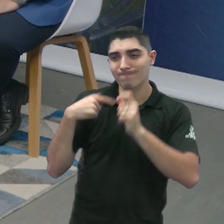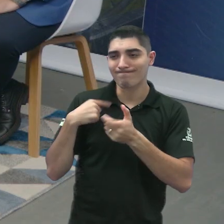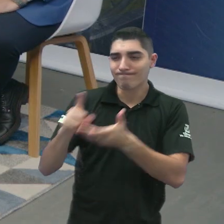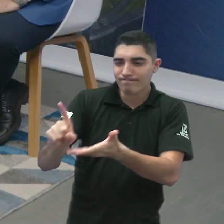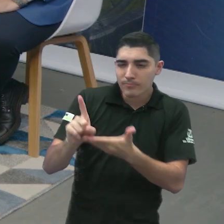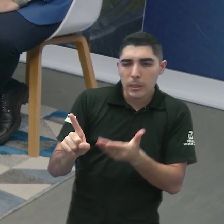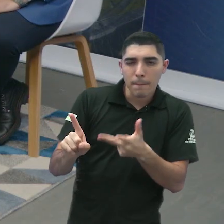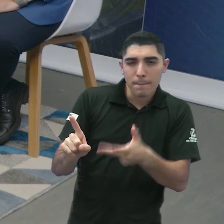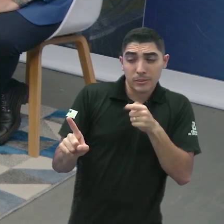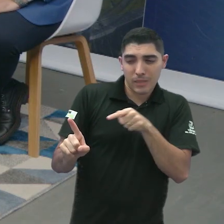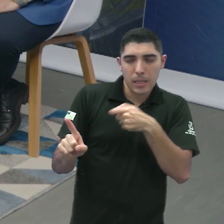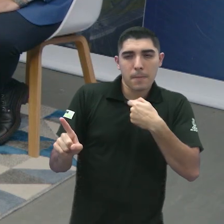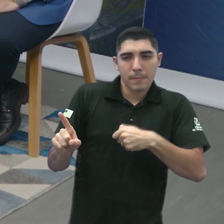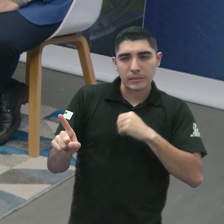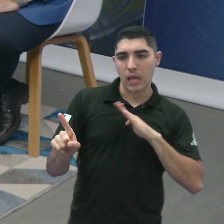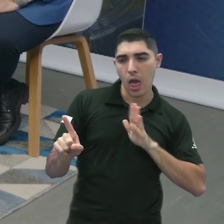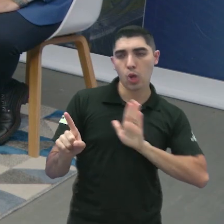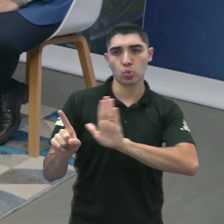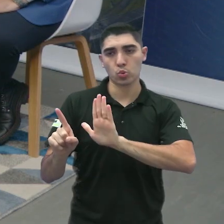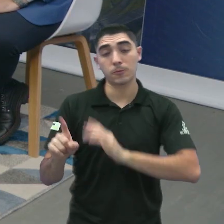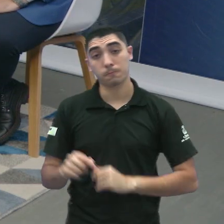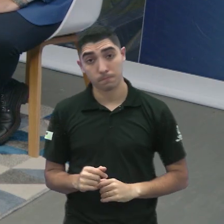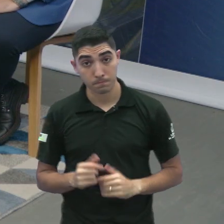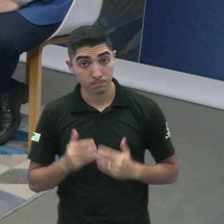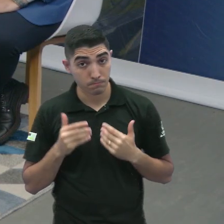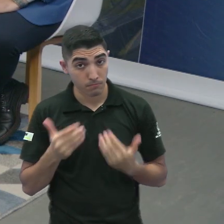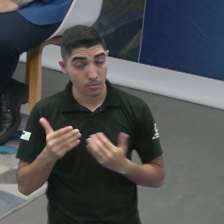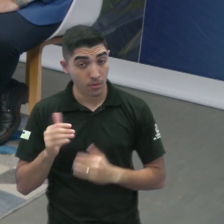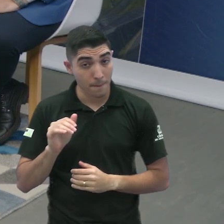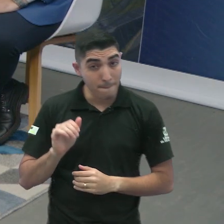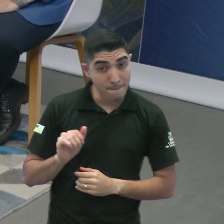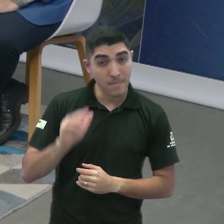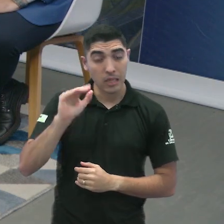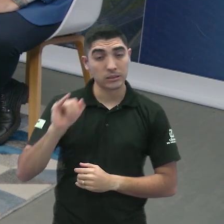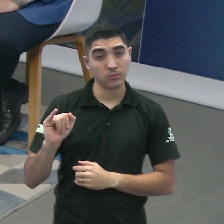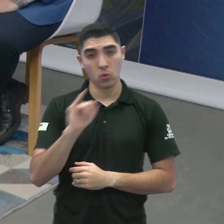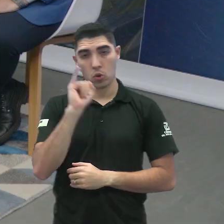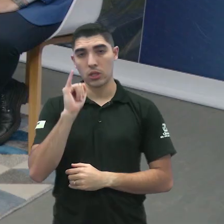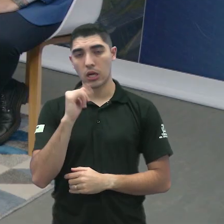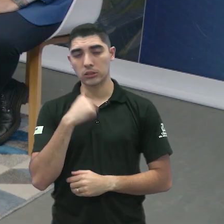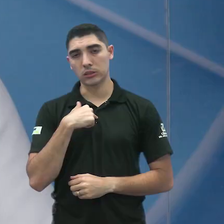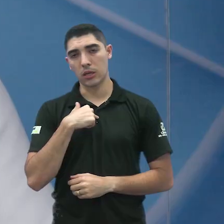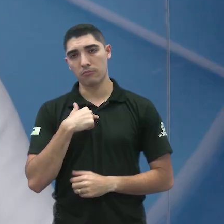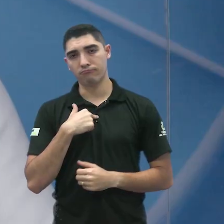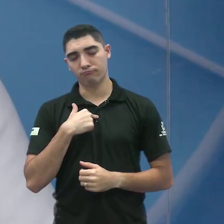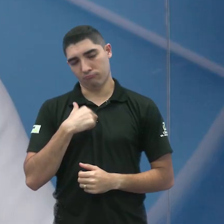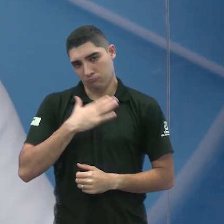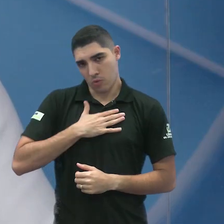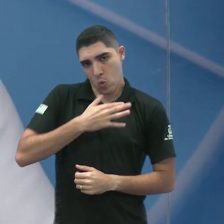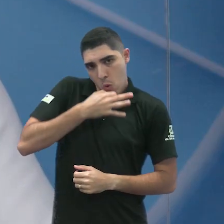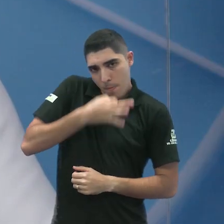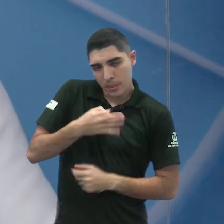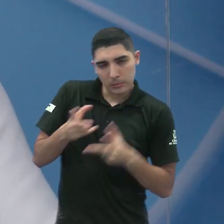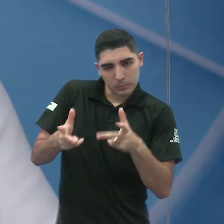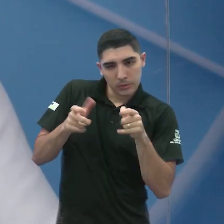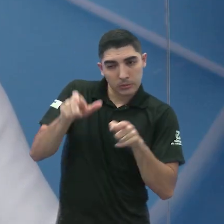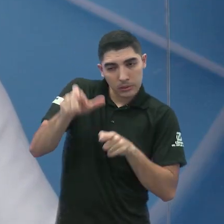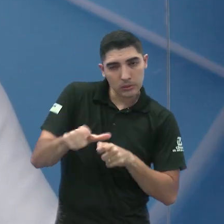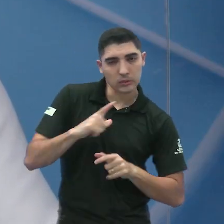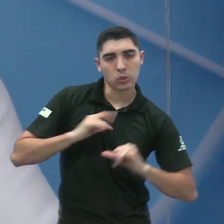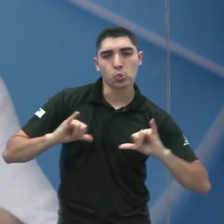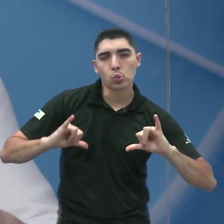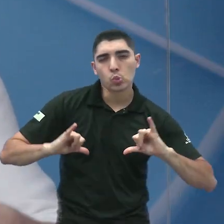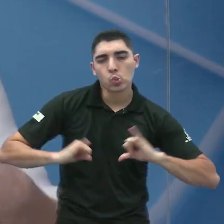ajuda? Um dos pontos mais importantes, eu acho, que a gente consegue entender sobre esse sofrimento, e se esse sofrimento